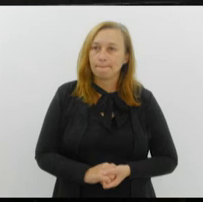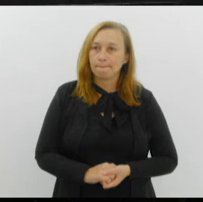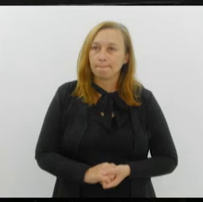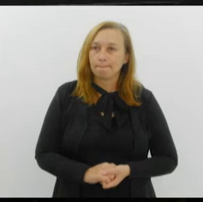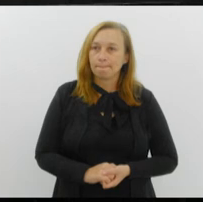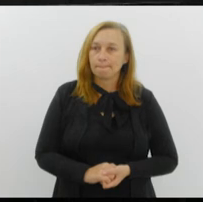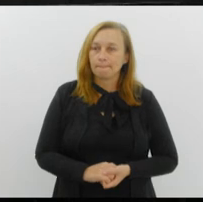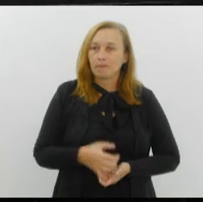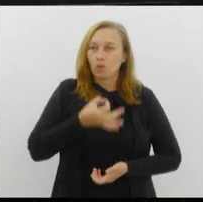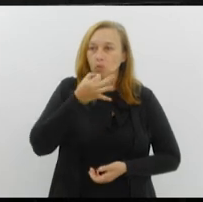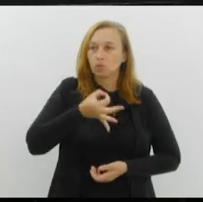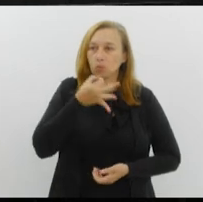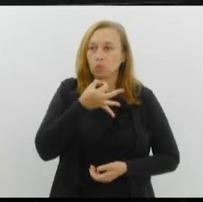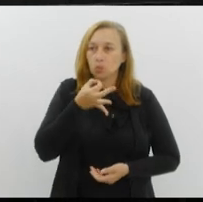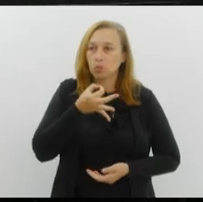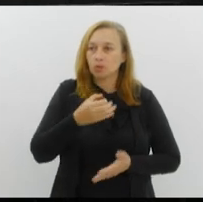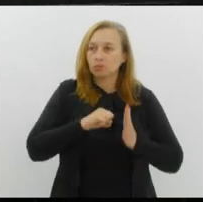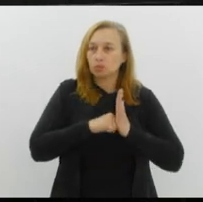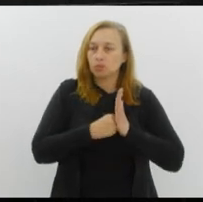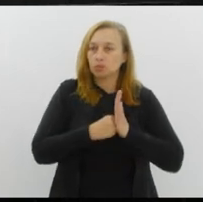Está desligado aí, Luiz.